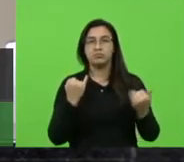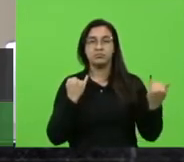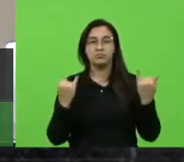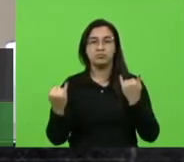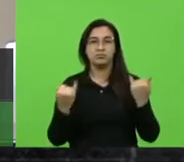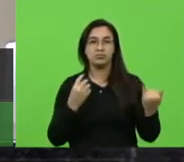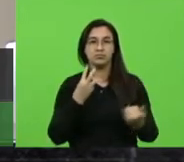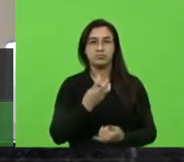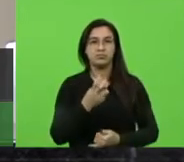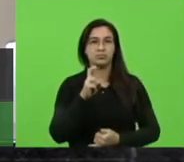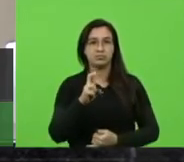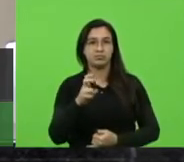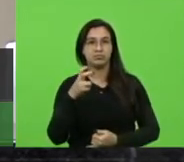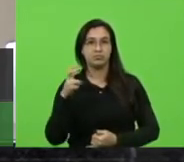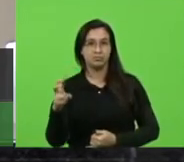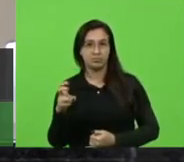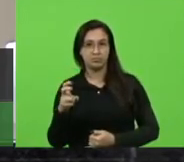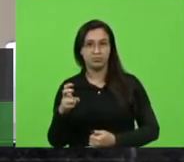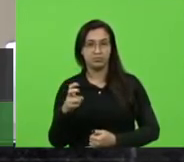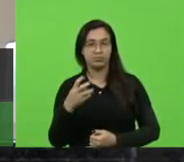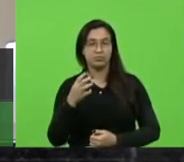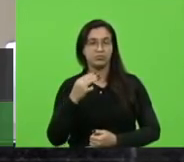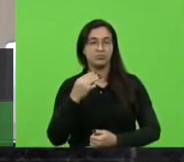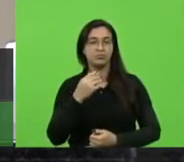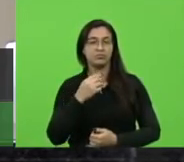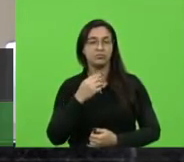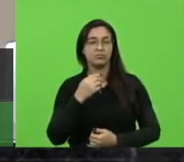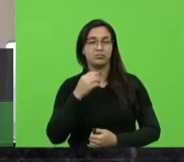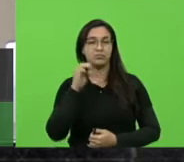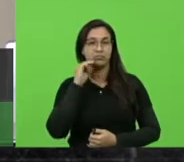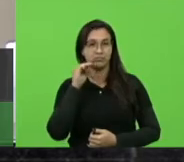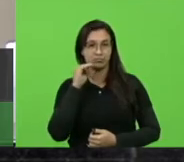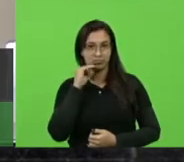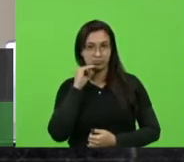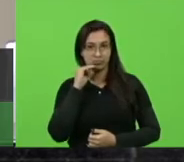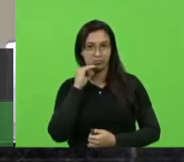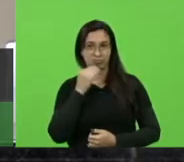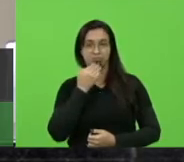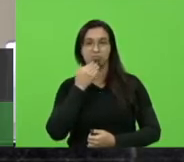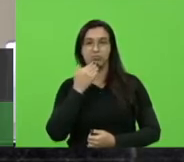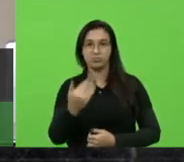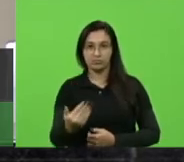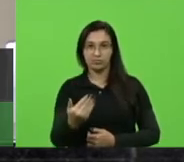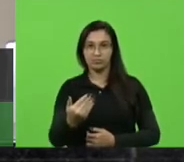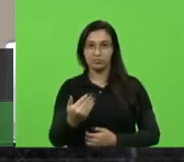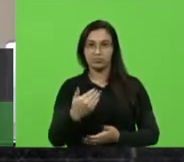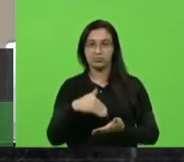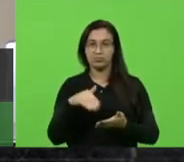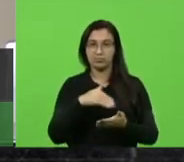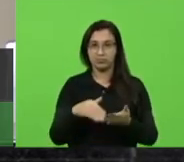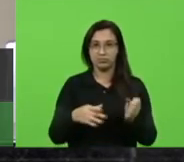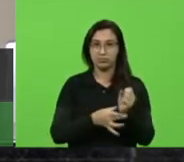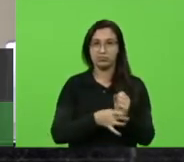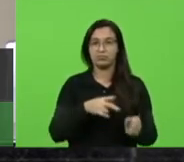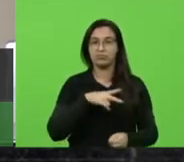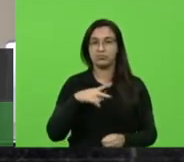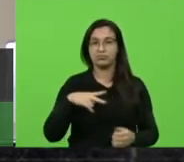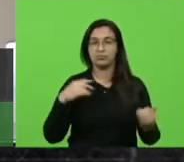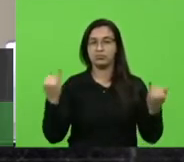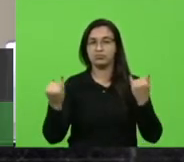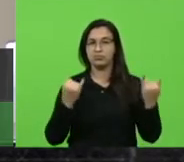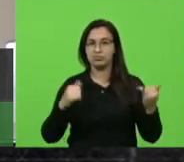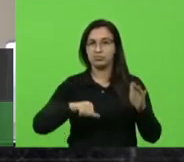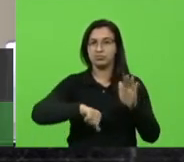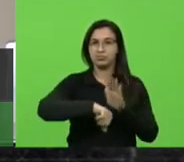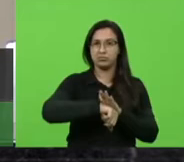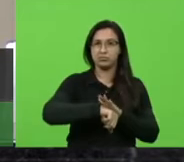informação 355, autor deputada Marlene Fengler, solicitando ao secretário de Estado da Segurança Pública informações acerca de crimes virtuais